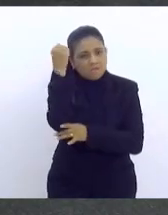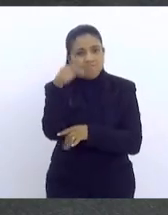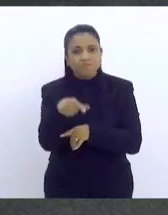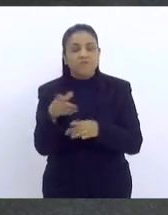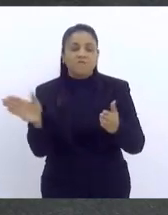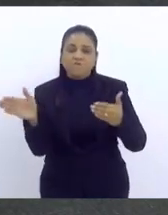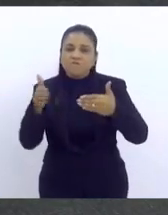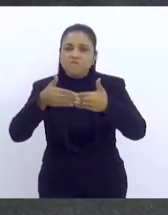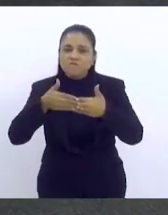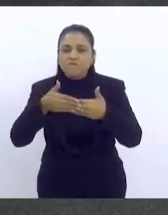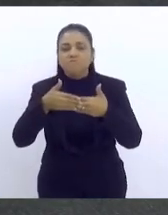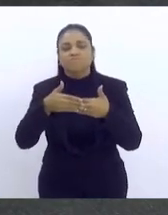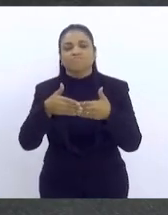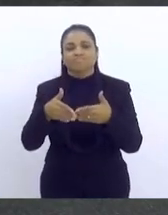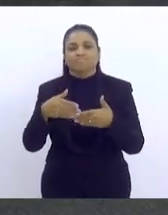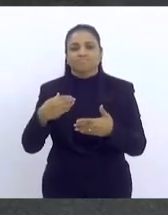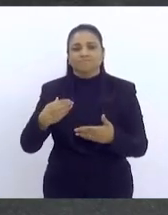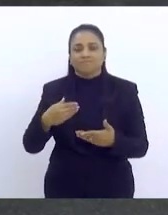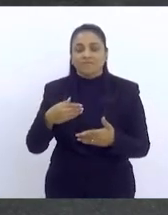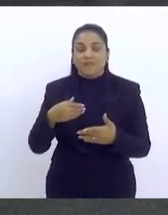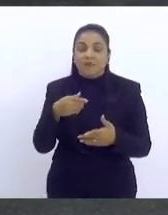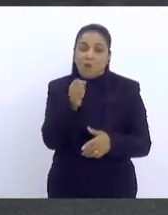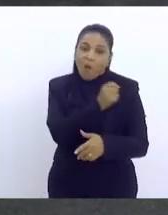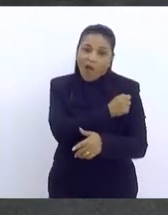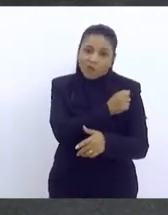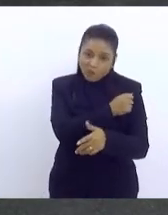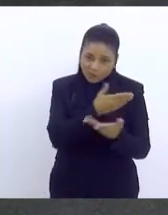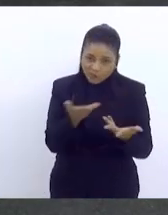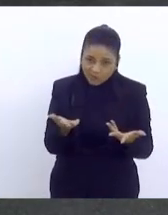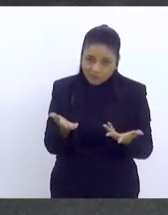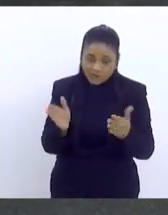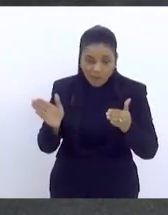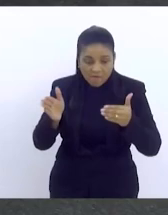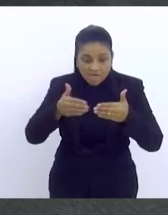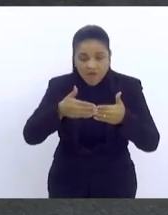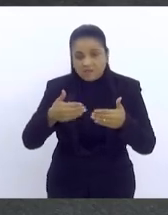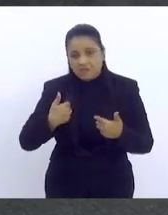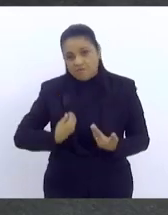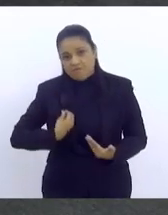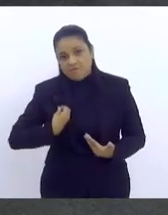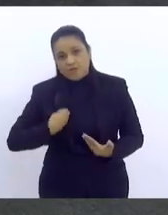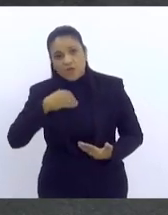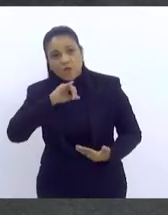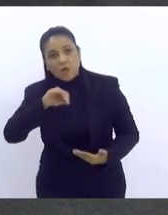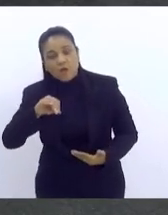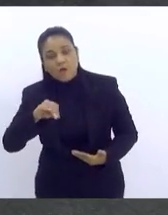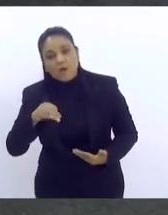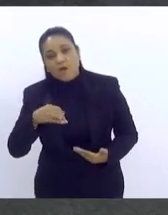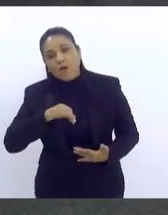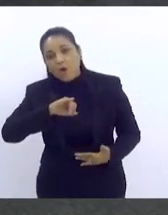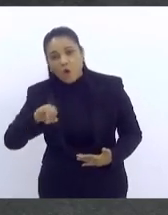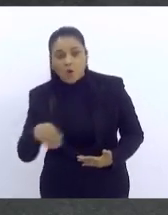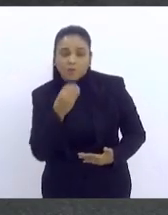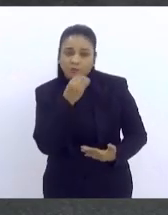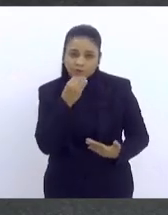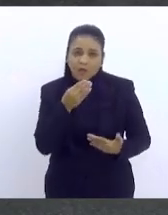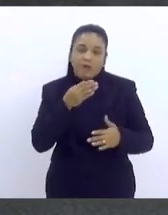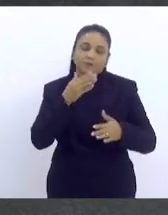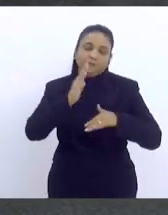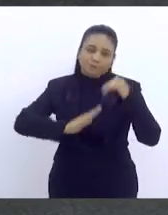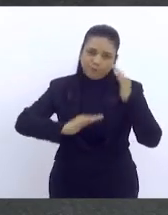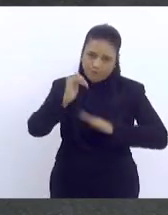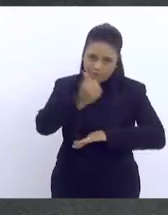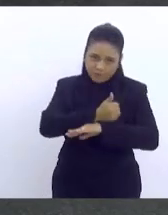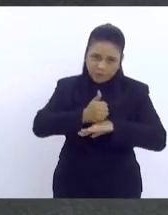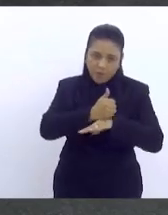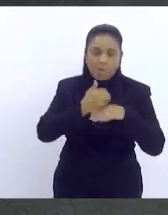as vidas de tantas pessoas com potencial enorme se desenvolver em trajetórias pessoais e profissionais então mais uma vez